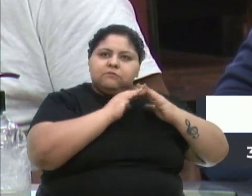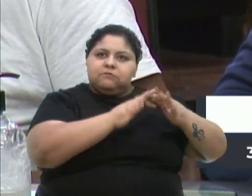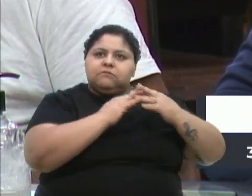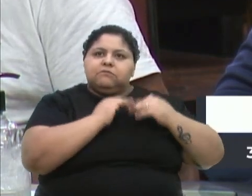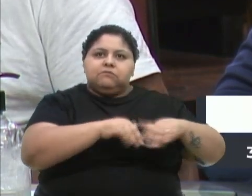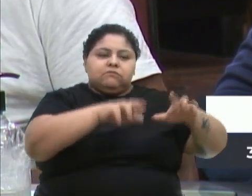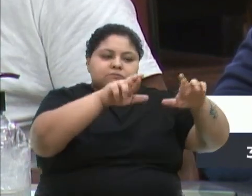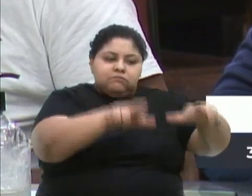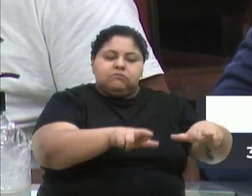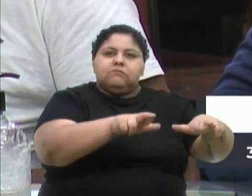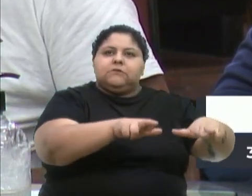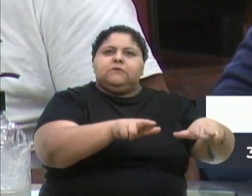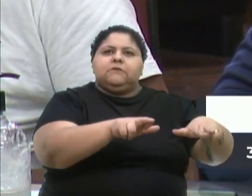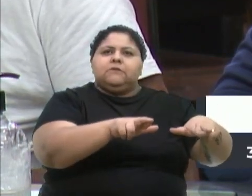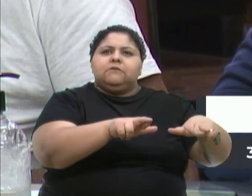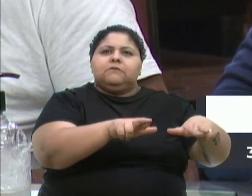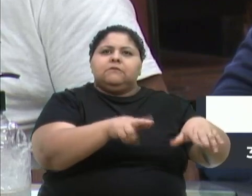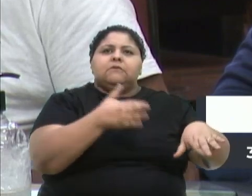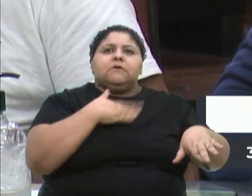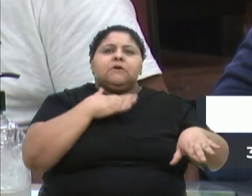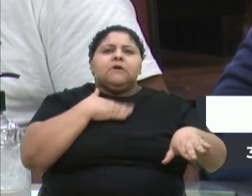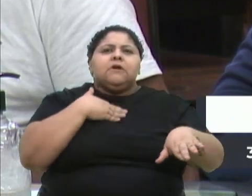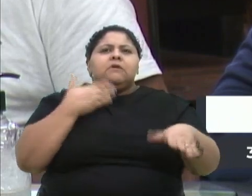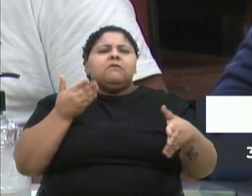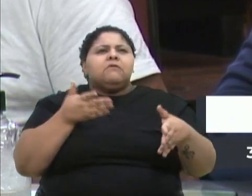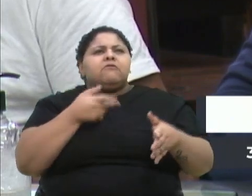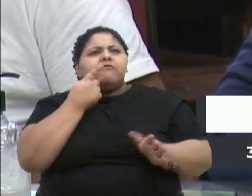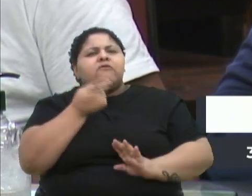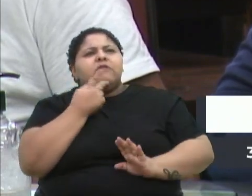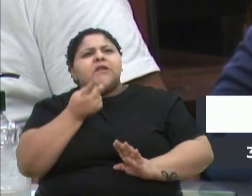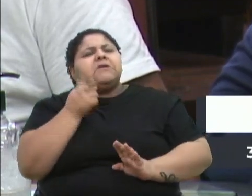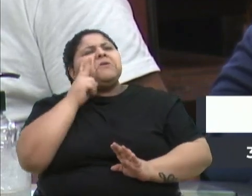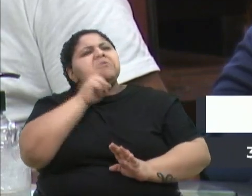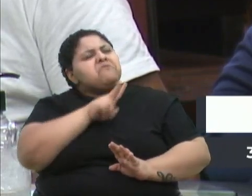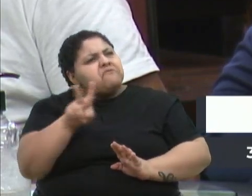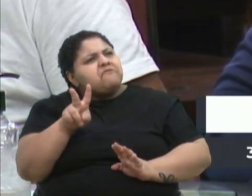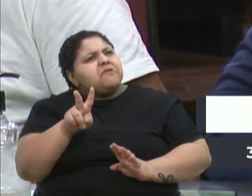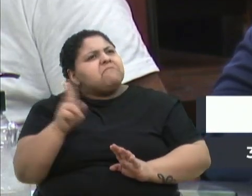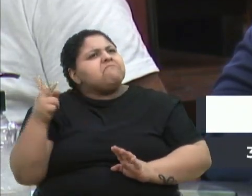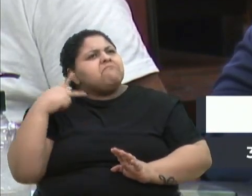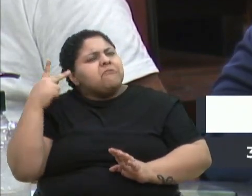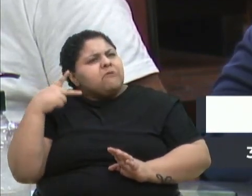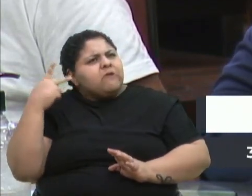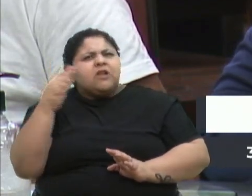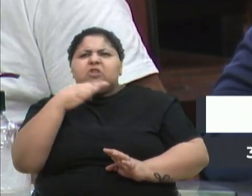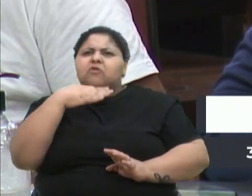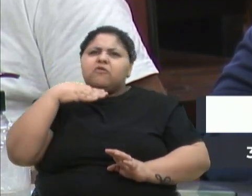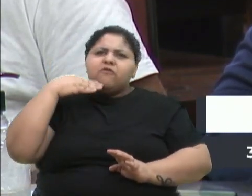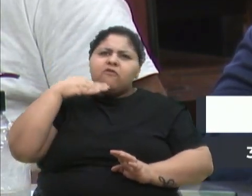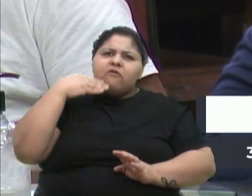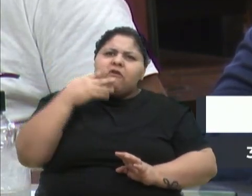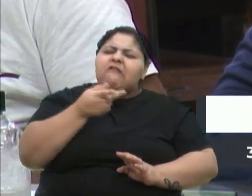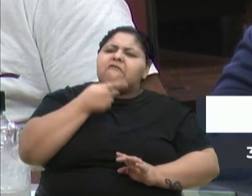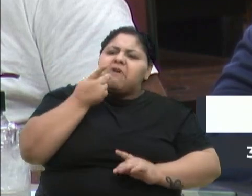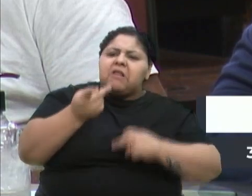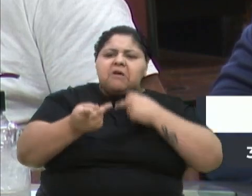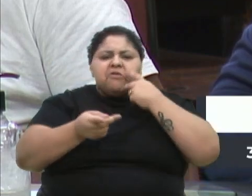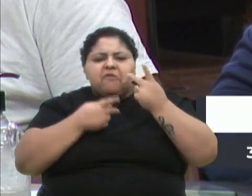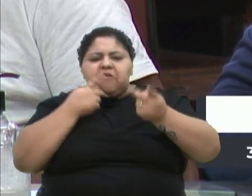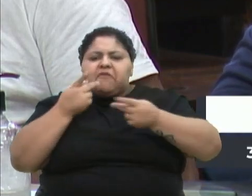regional. E eu até fui utópico, eu disse, eu vi o vereador de vocês lá, o Alexandre, falando disso, trazendo o pessoal lá da